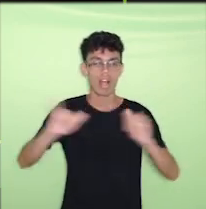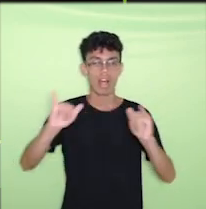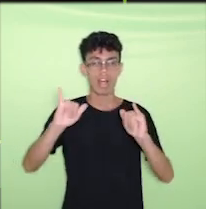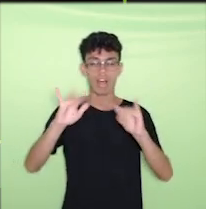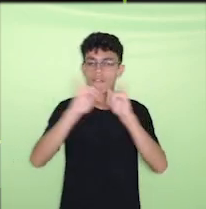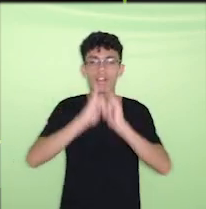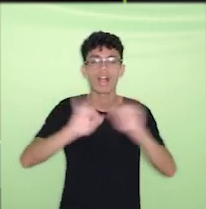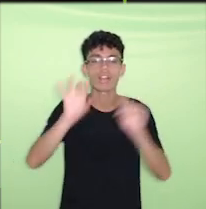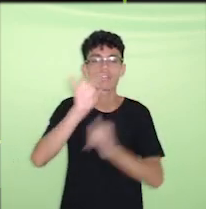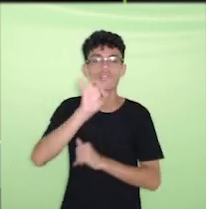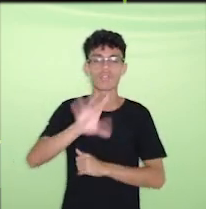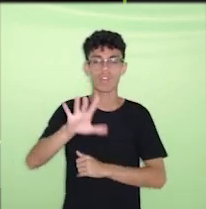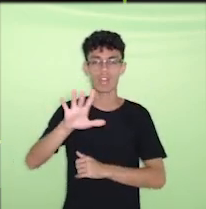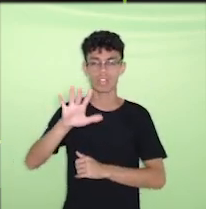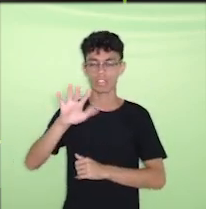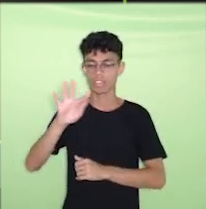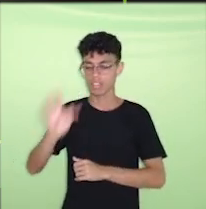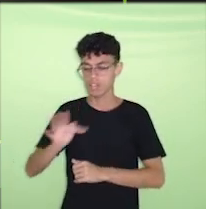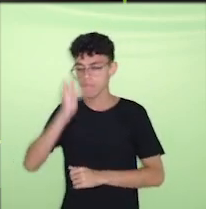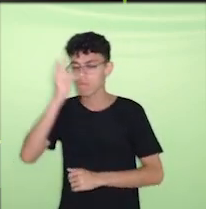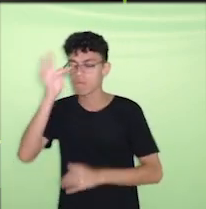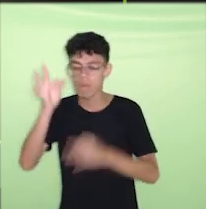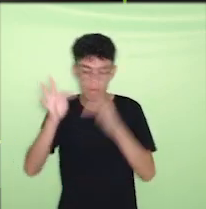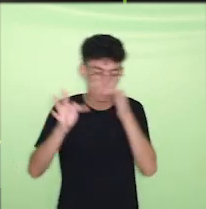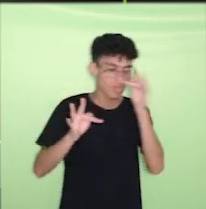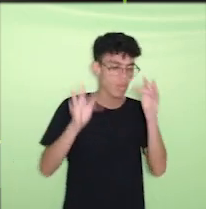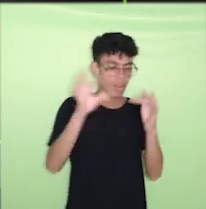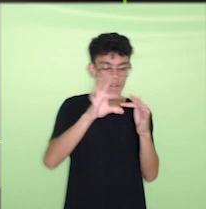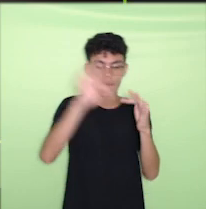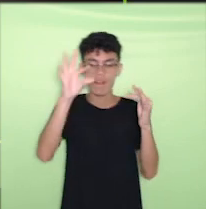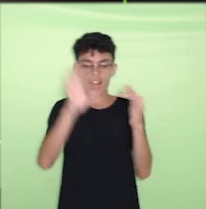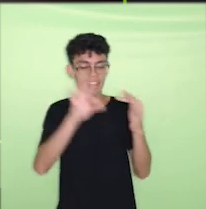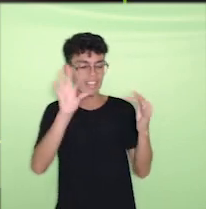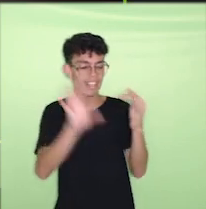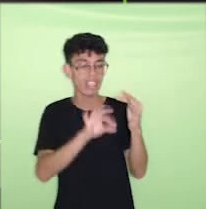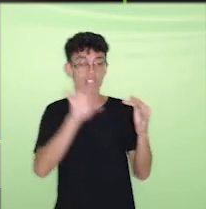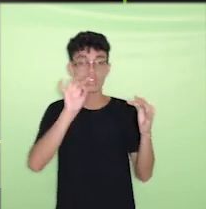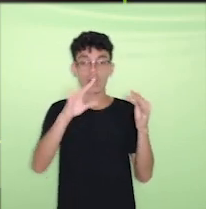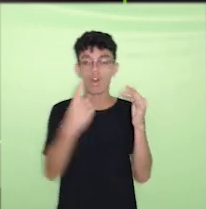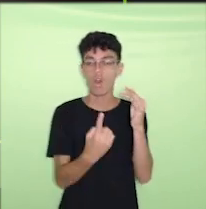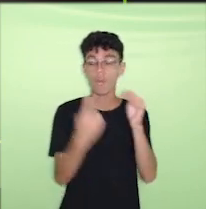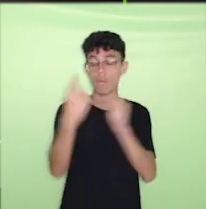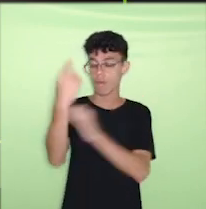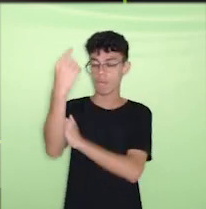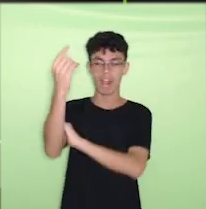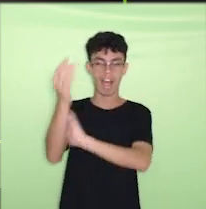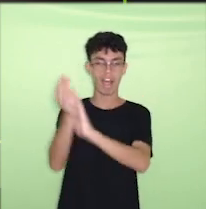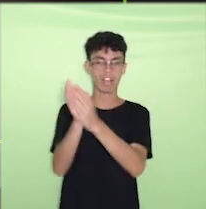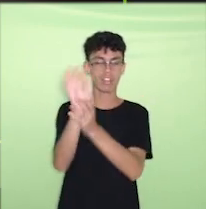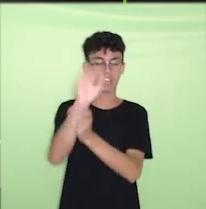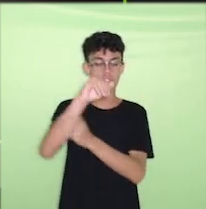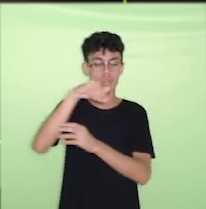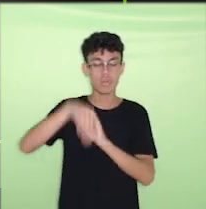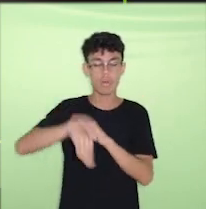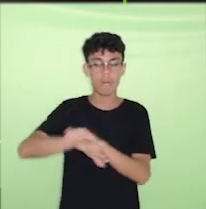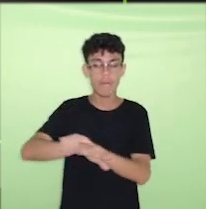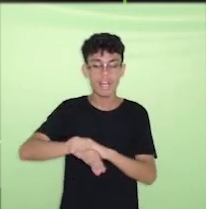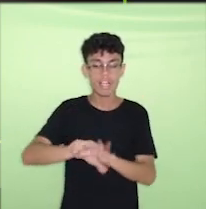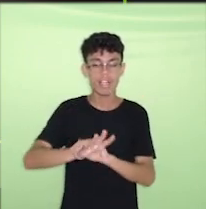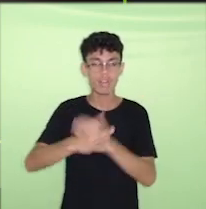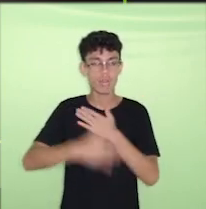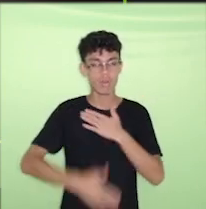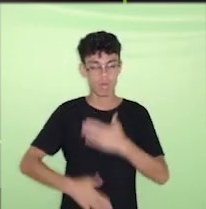posso apenas dizer que uma flor tem muitas pétalas, mas é uma. Assim como eu tenho braços e pernas e o meu corpo é